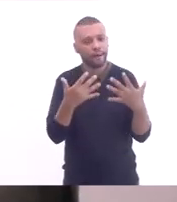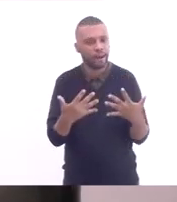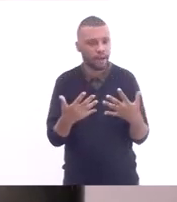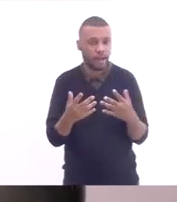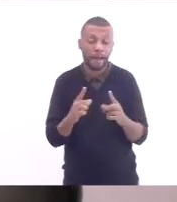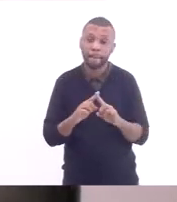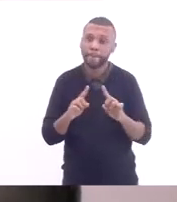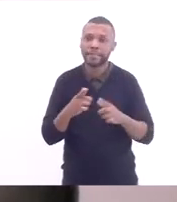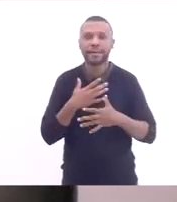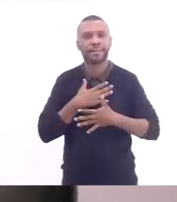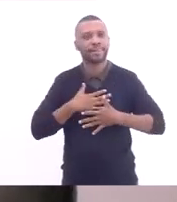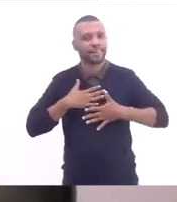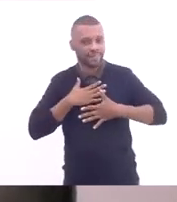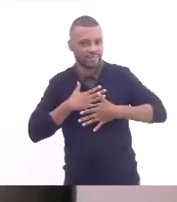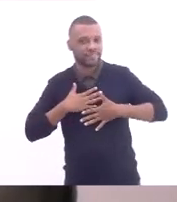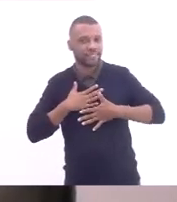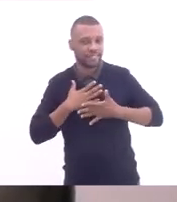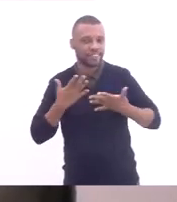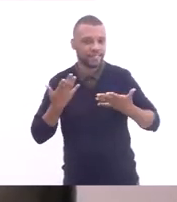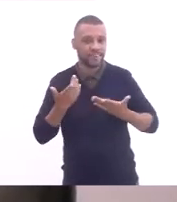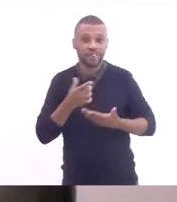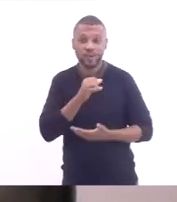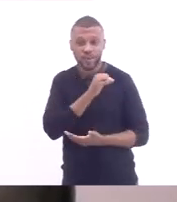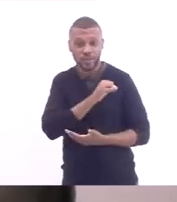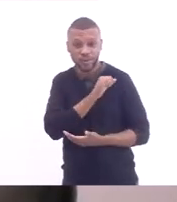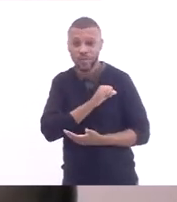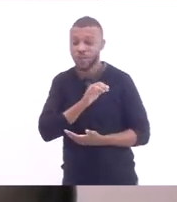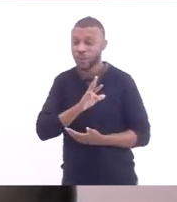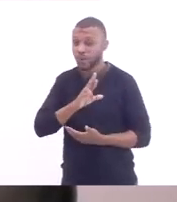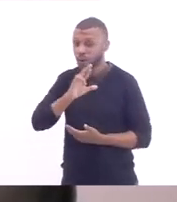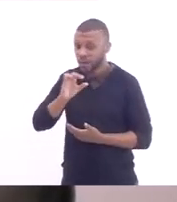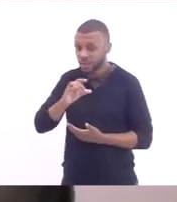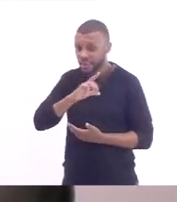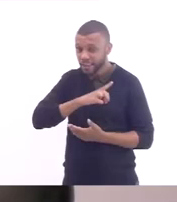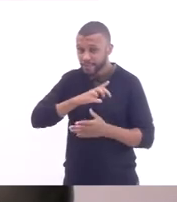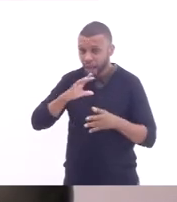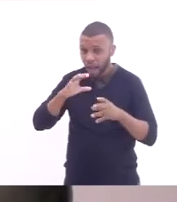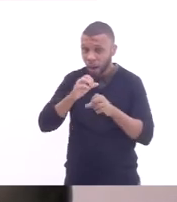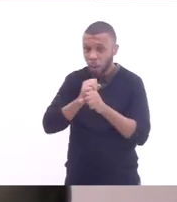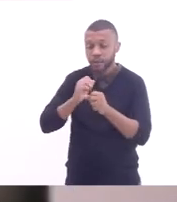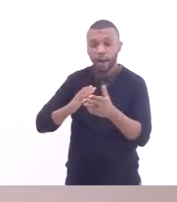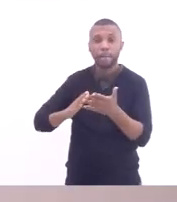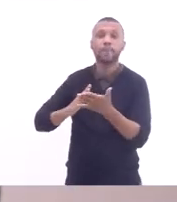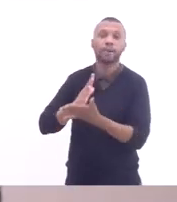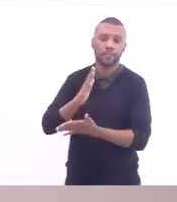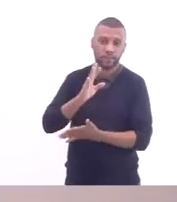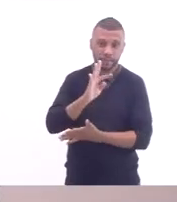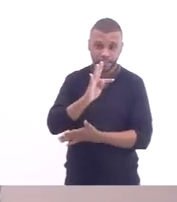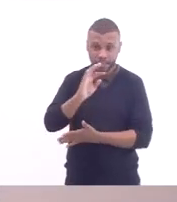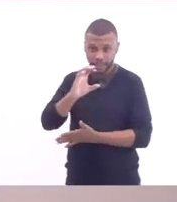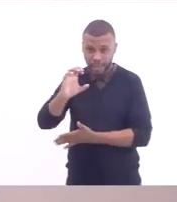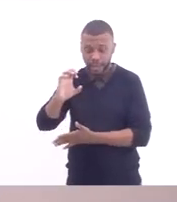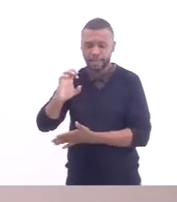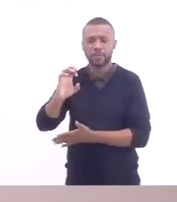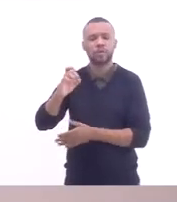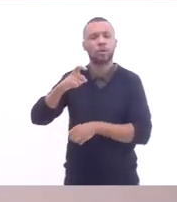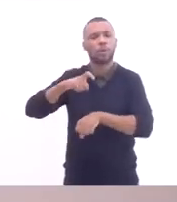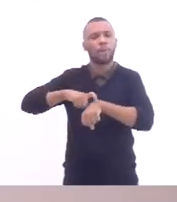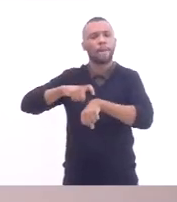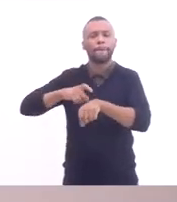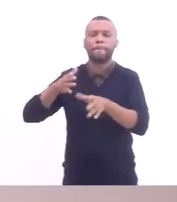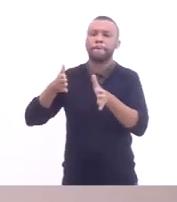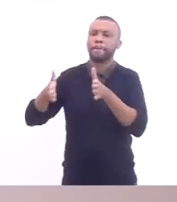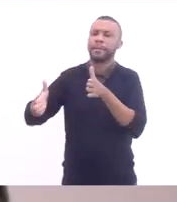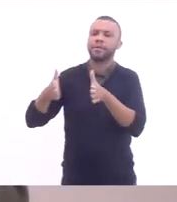também satisfação de que o Rio de Janeiro teve as contas aprovadas pelo Tribunal de Contas depois de um longo período. Acho